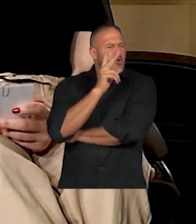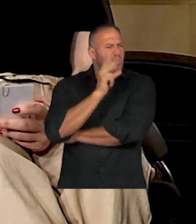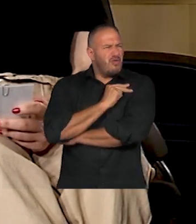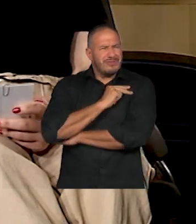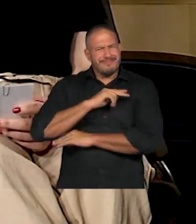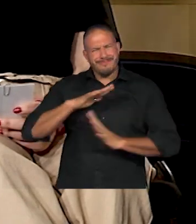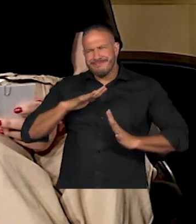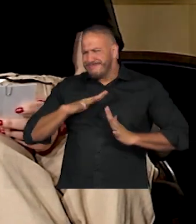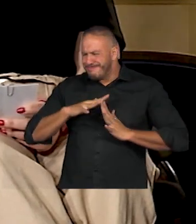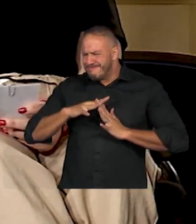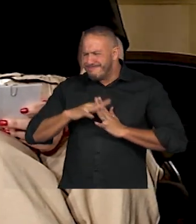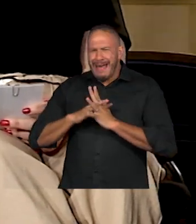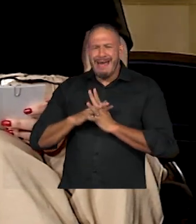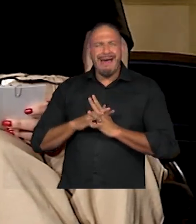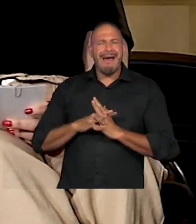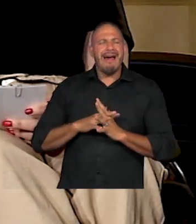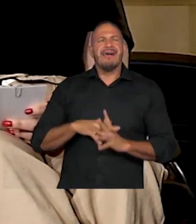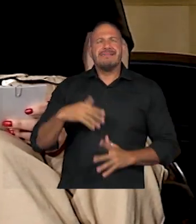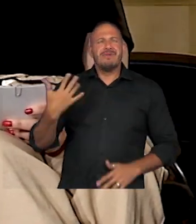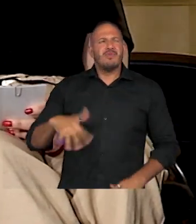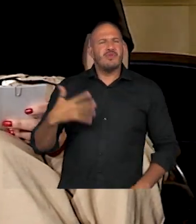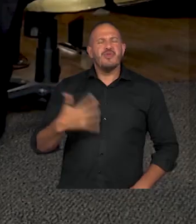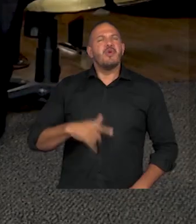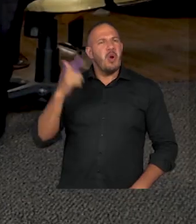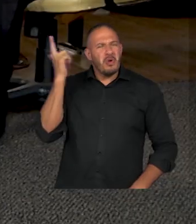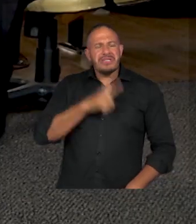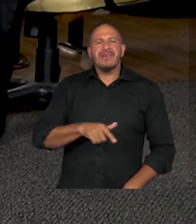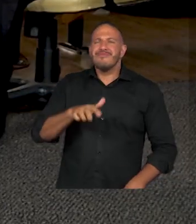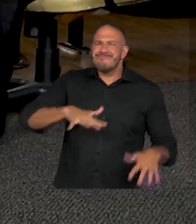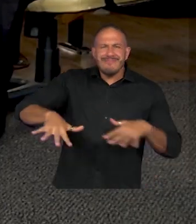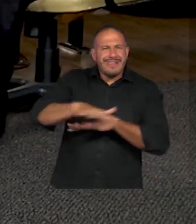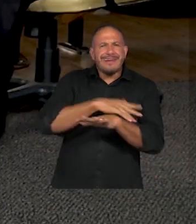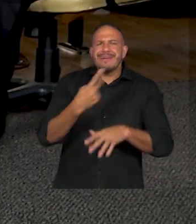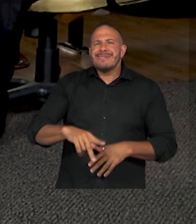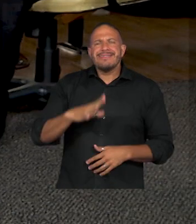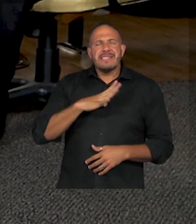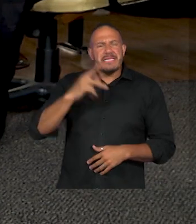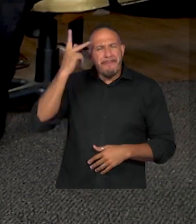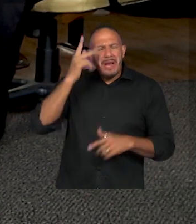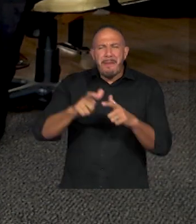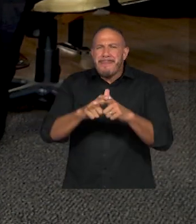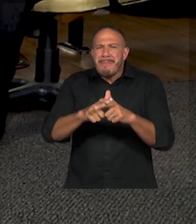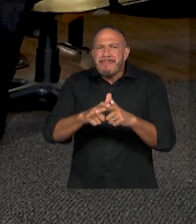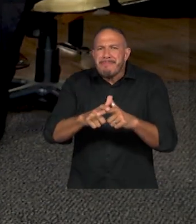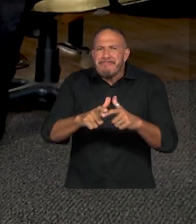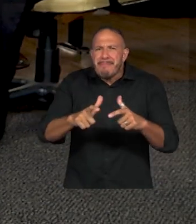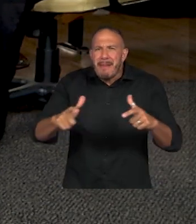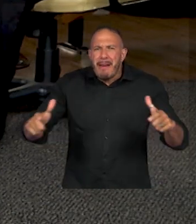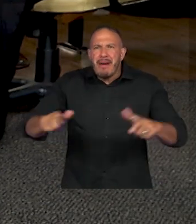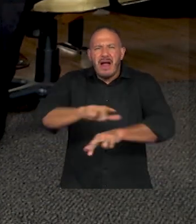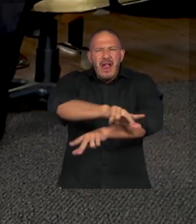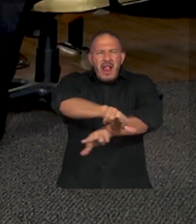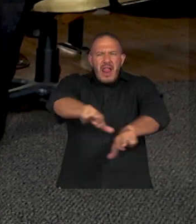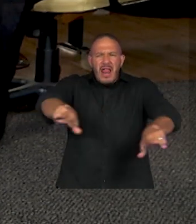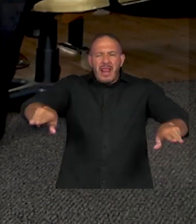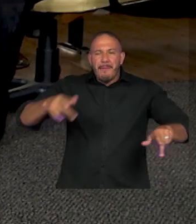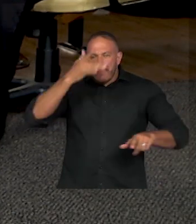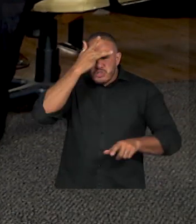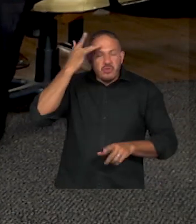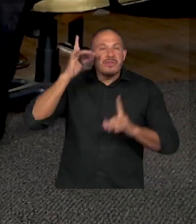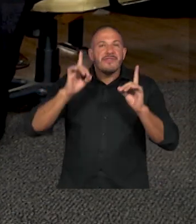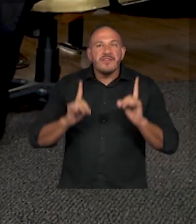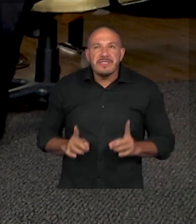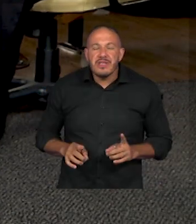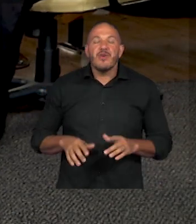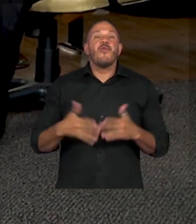gente atingiu a cidade de São Paulo inteira, a gente atingiu um monte de deficiências diferentes. Qual o trabalho